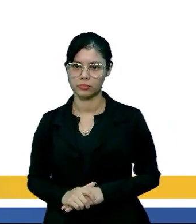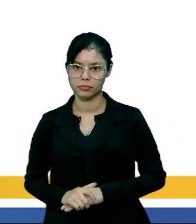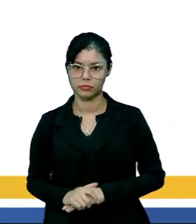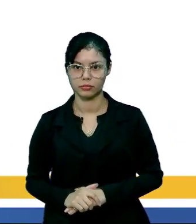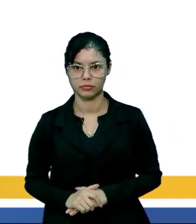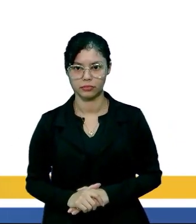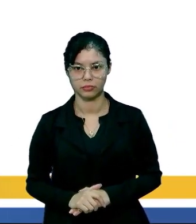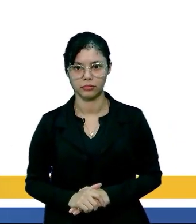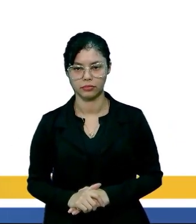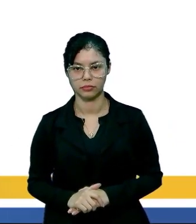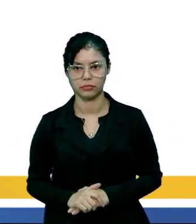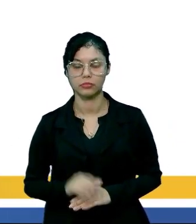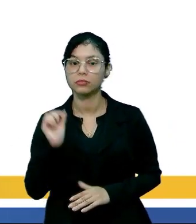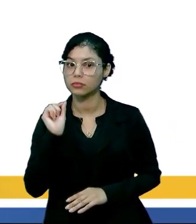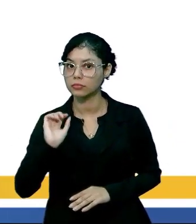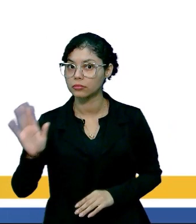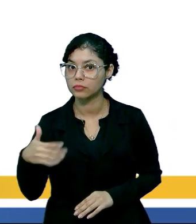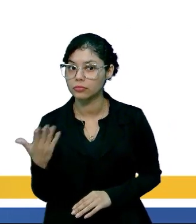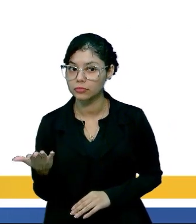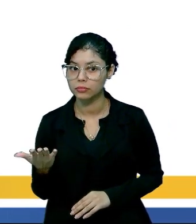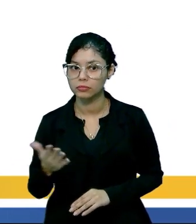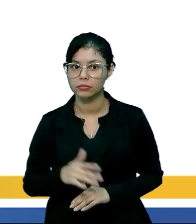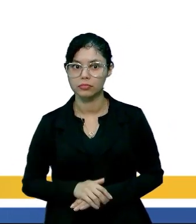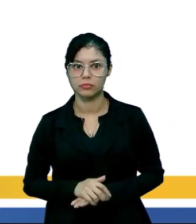P, tá? Será